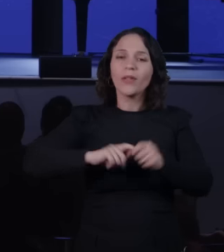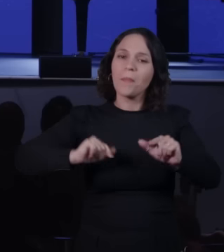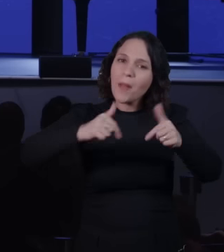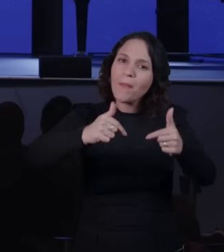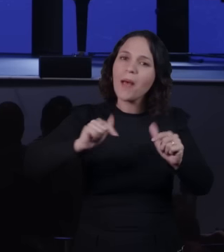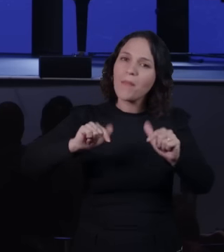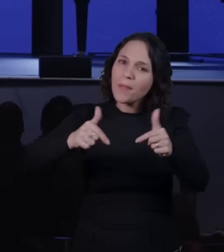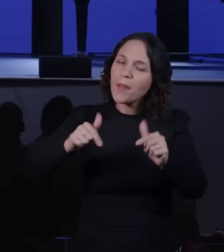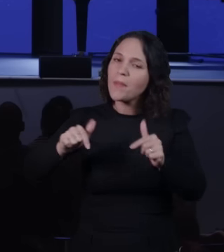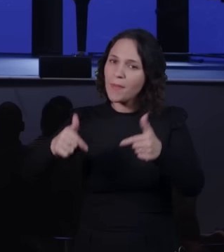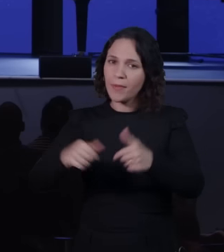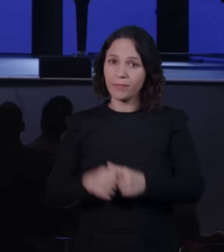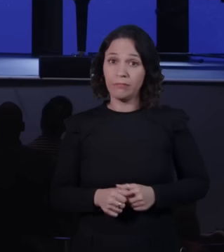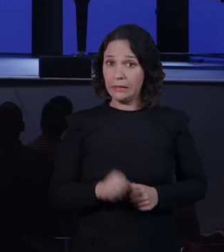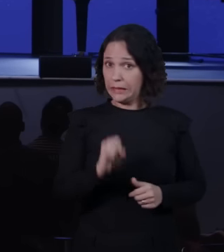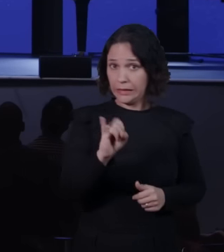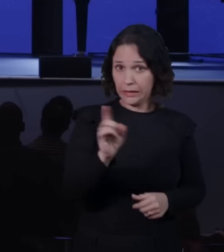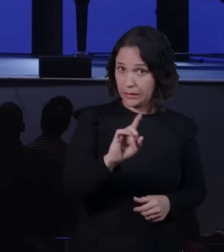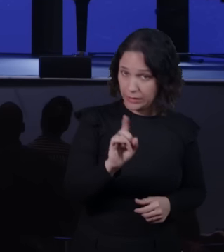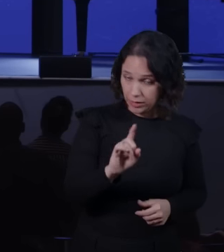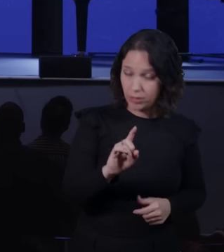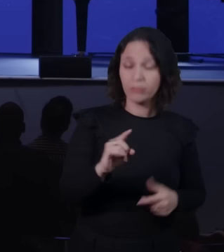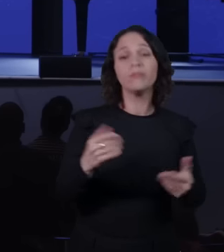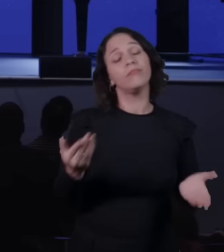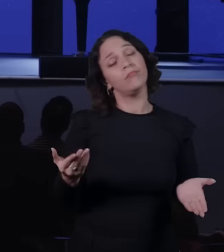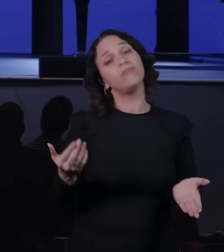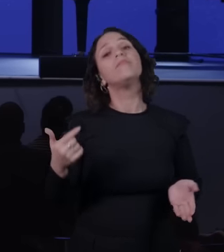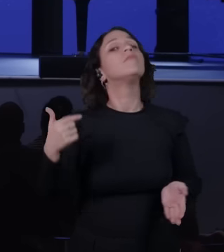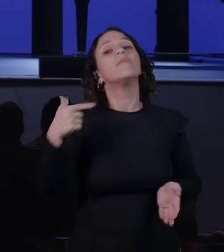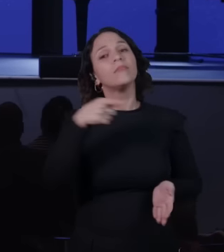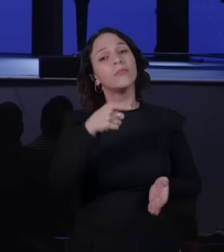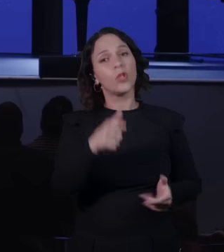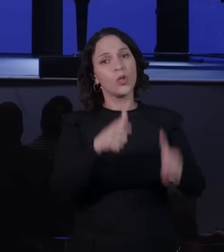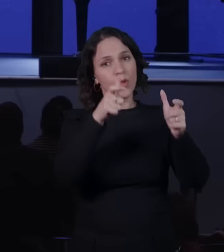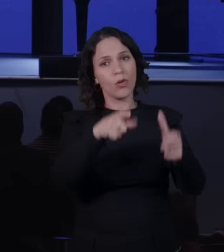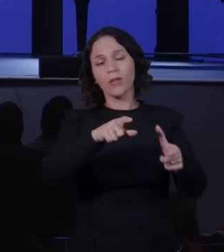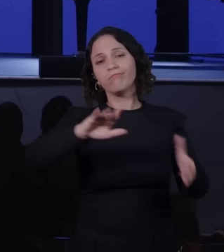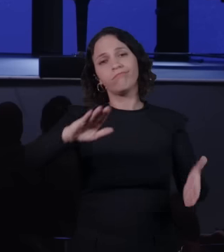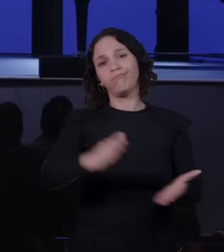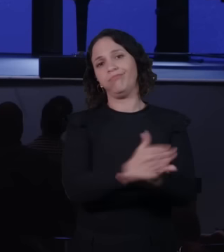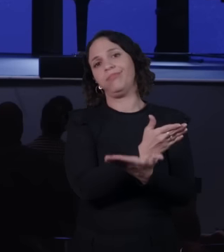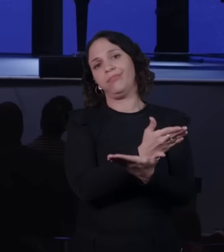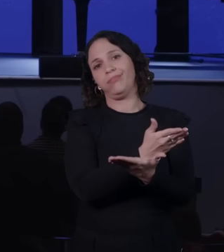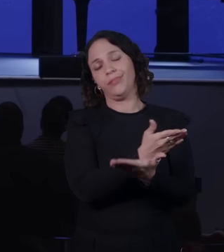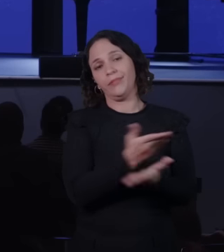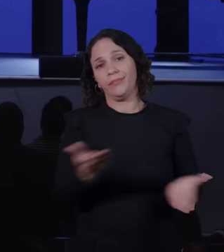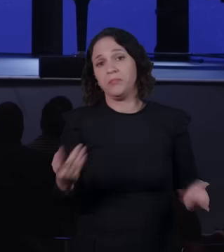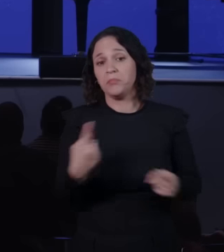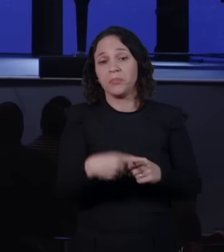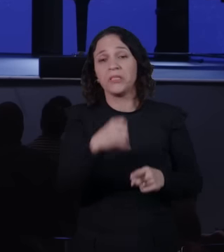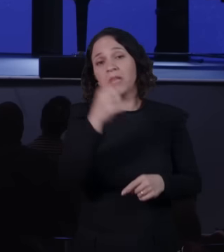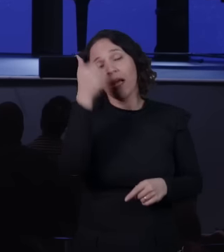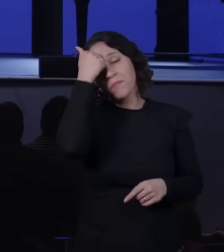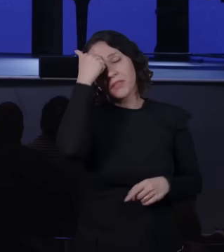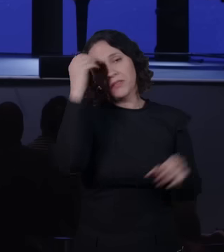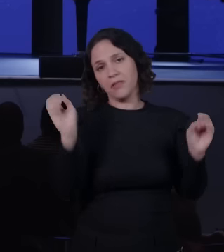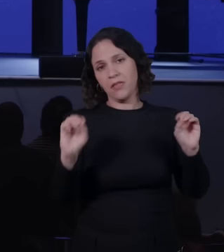obras. E se não, venho a ti e moverei do teu lugar o teu candeeiro, caso não te